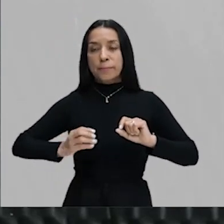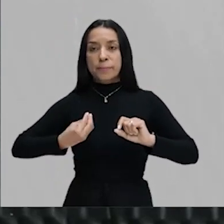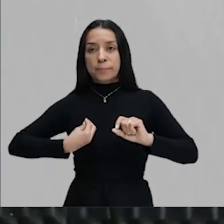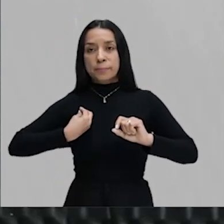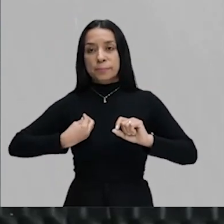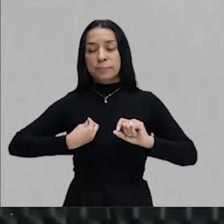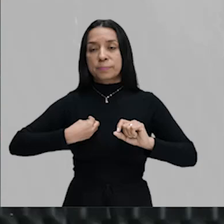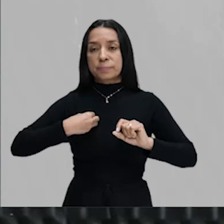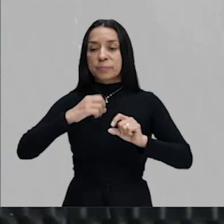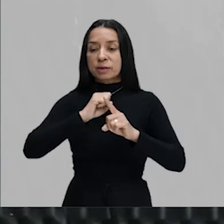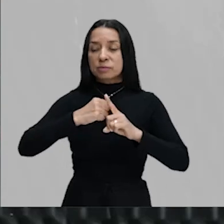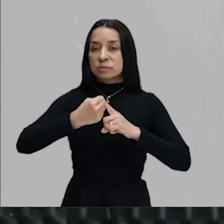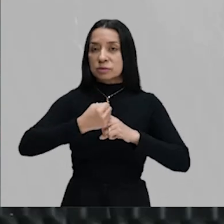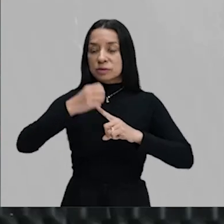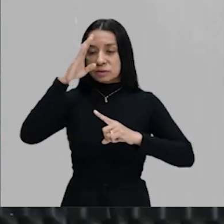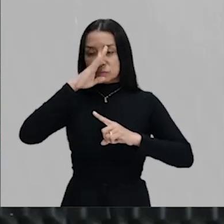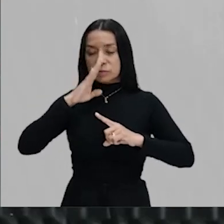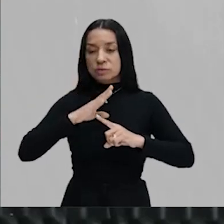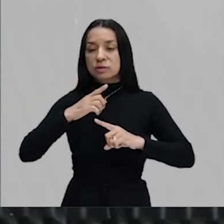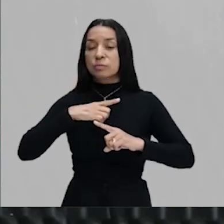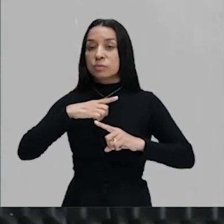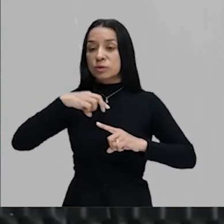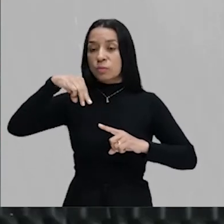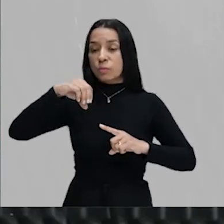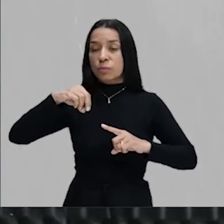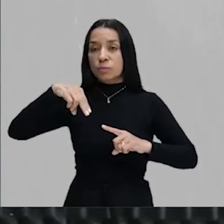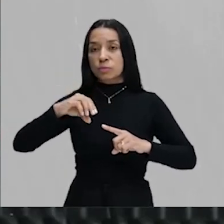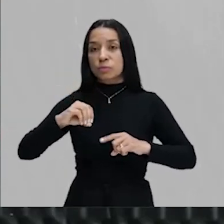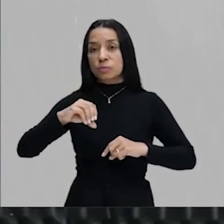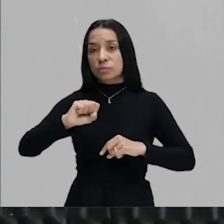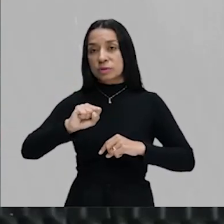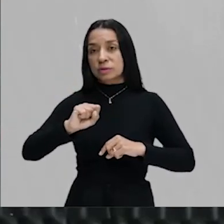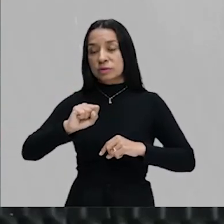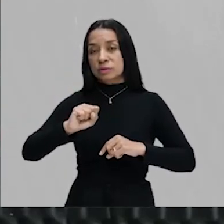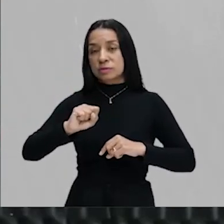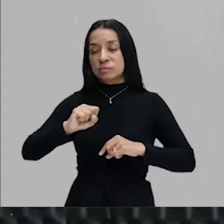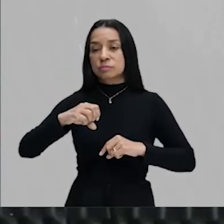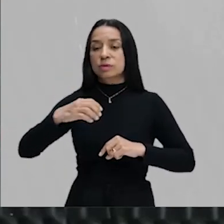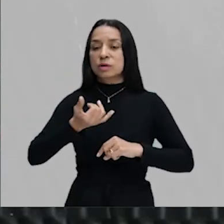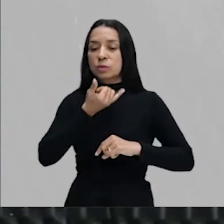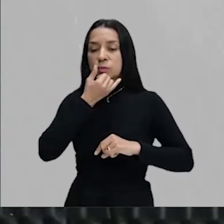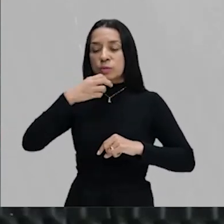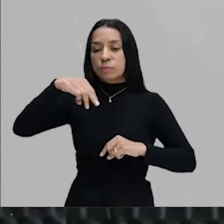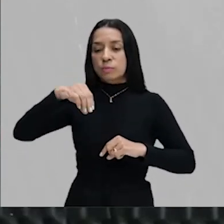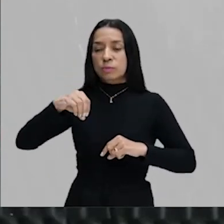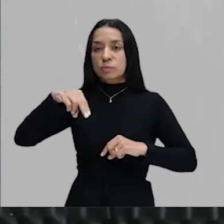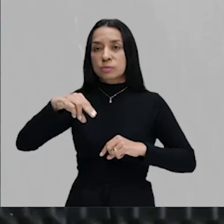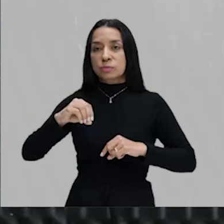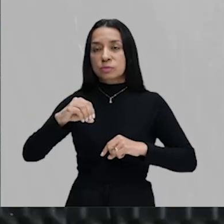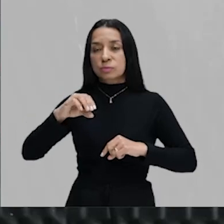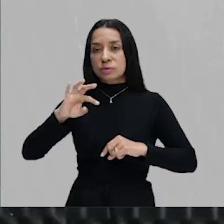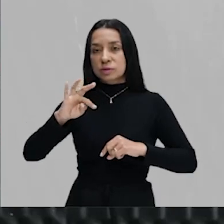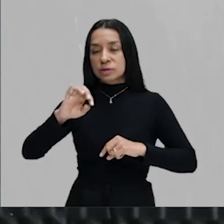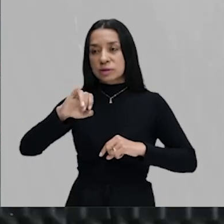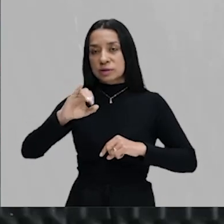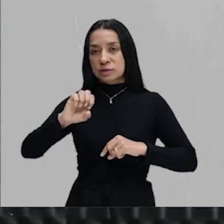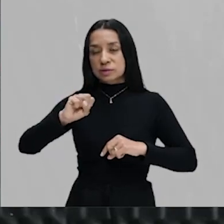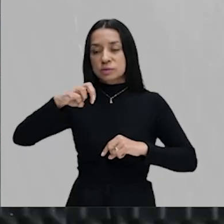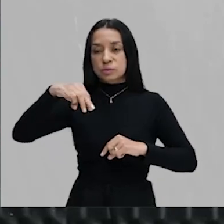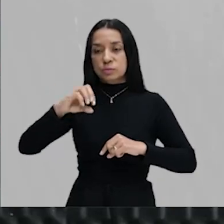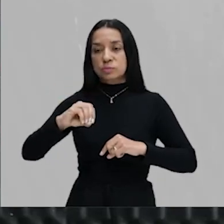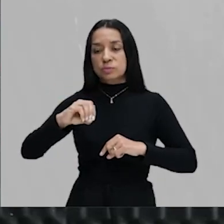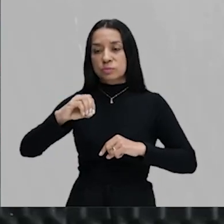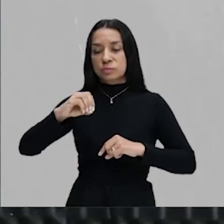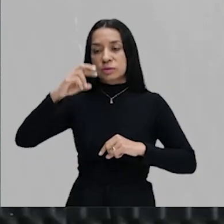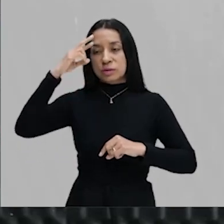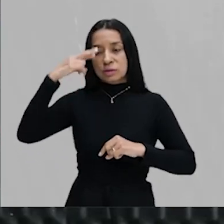o monoteísmo da religião hebraica judaica. O monoteísmo no cristianismo,